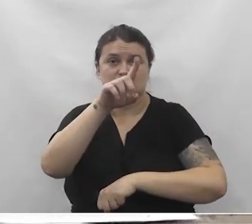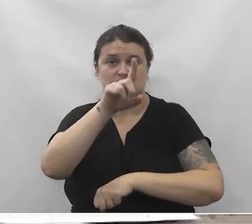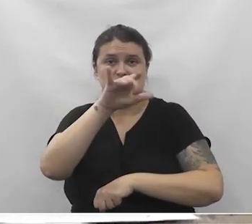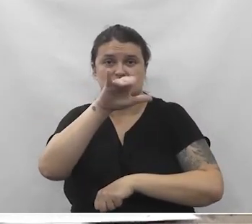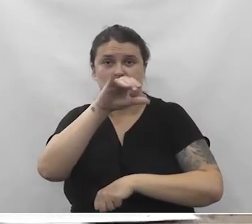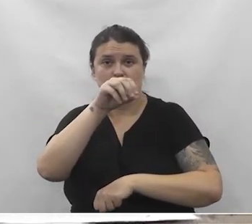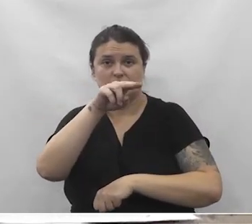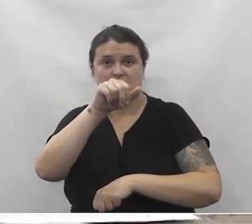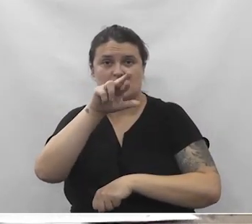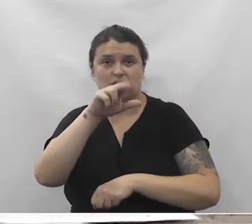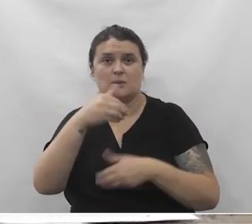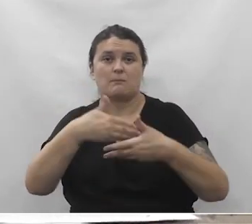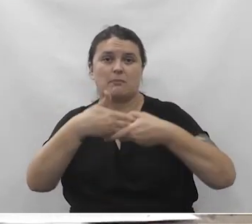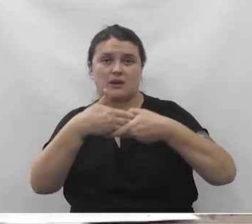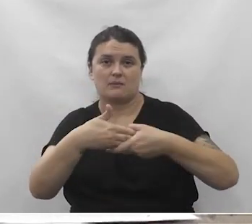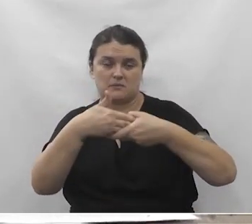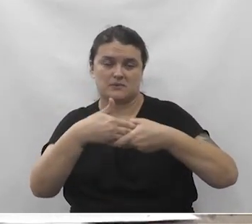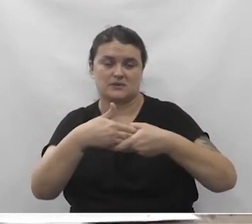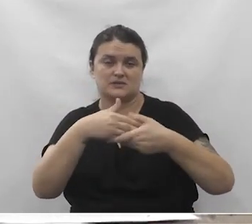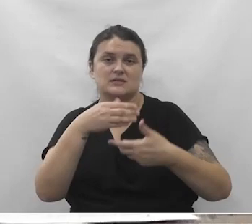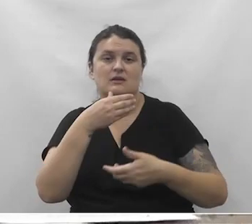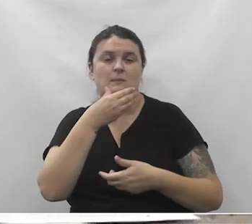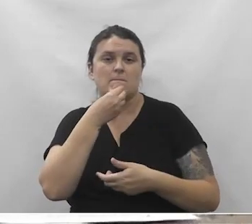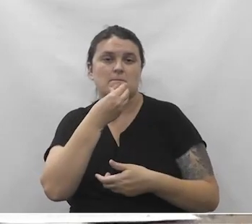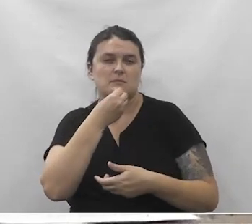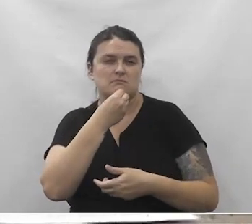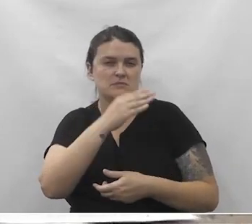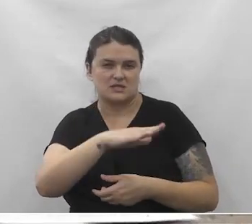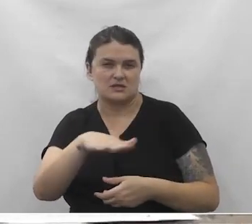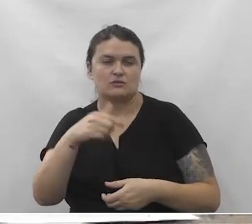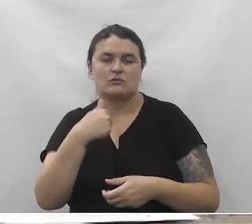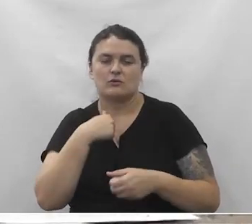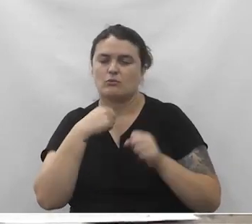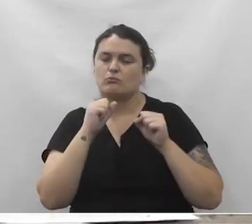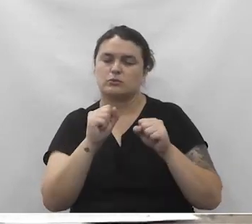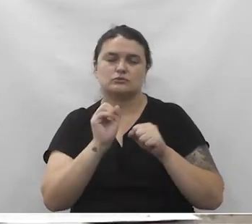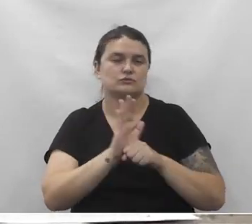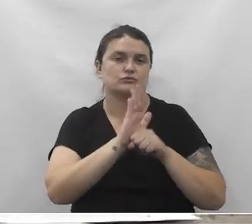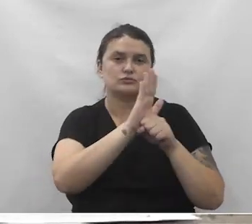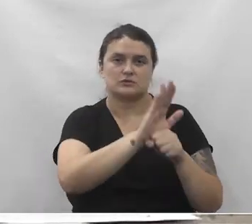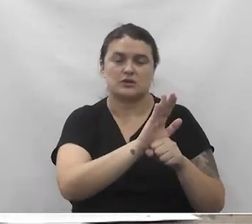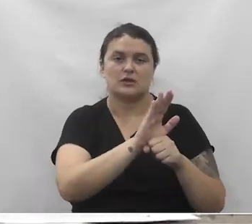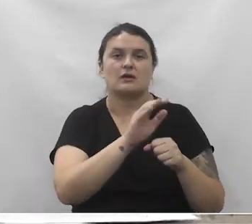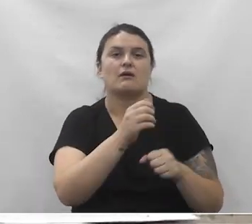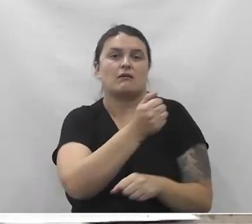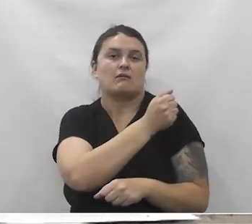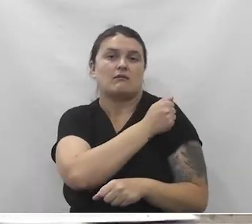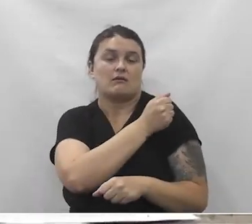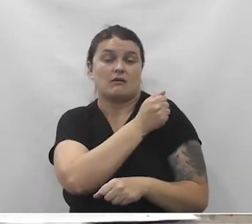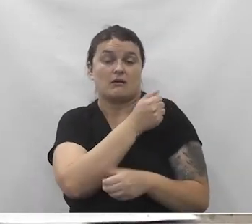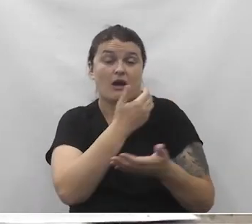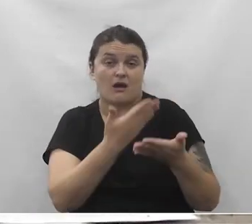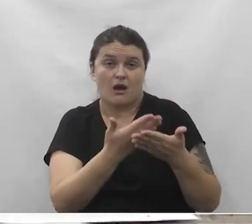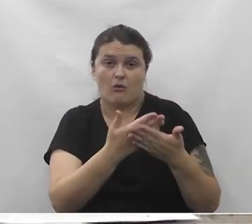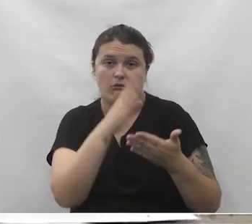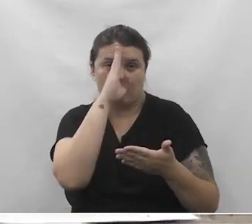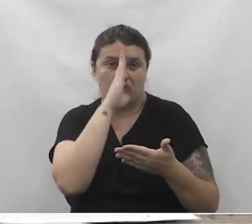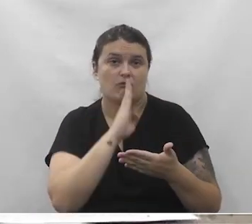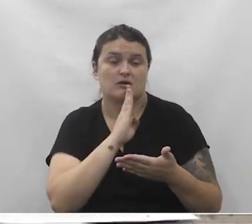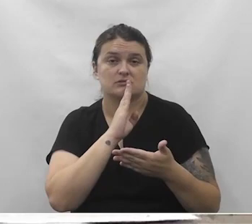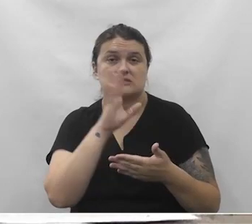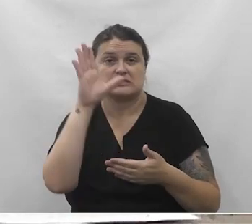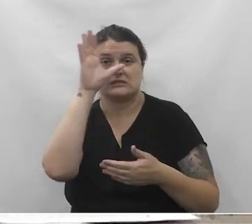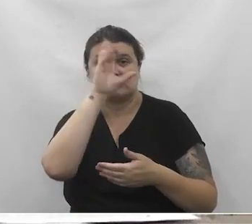então fica aqui Meus parabéns me coloco à disposição para estar colaborando no que for preciso as aulas são gratuitas e